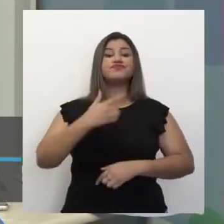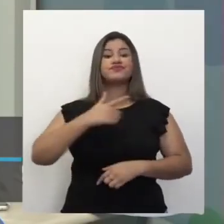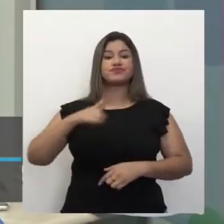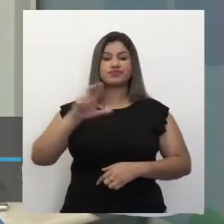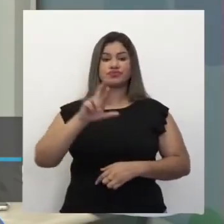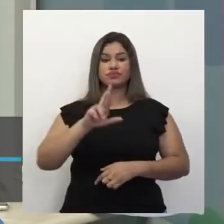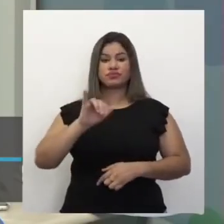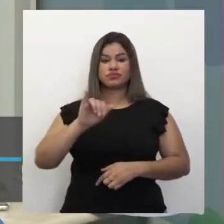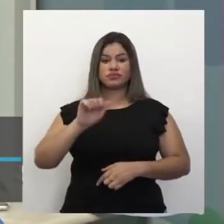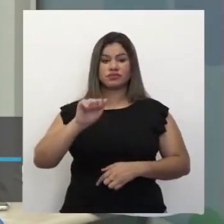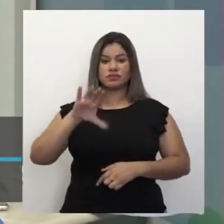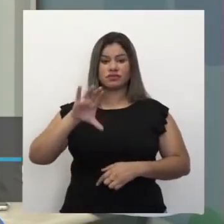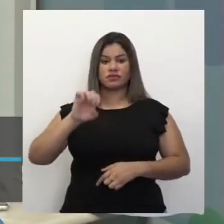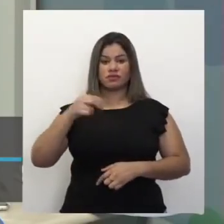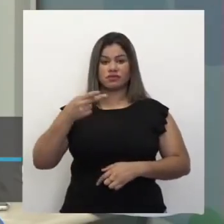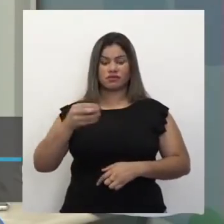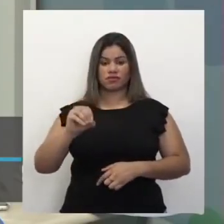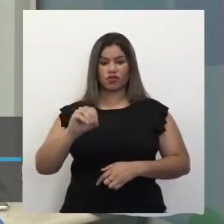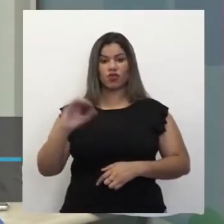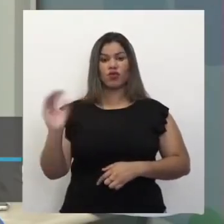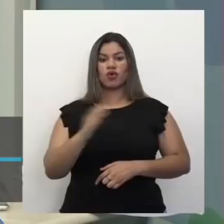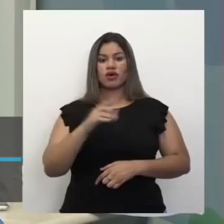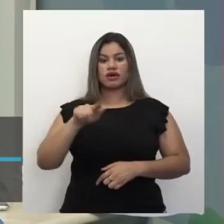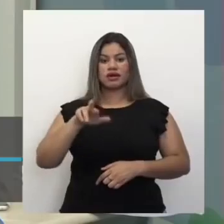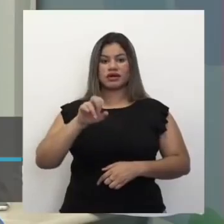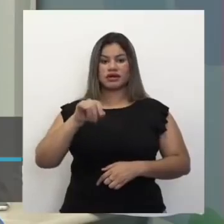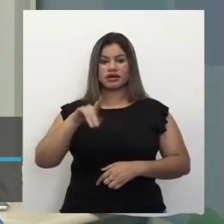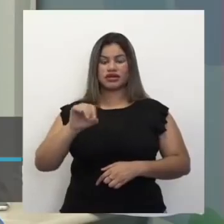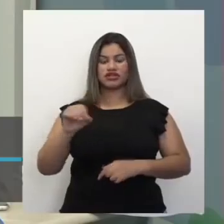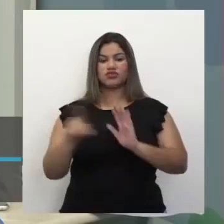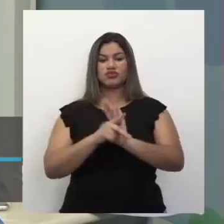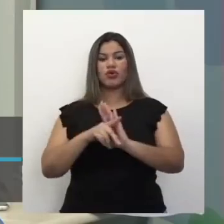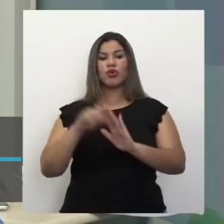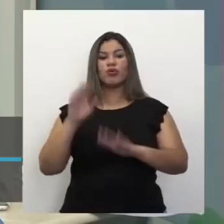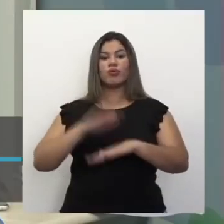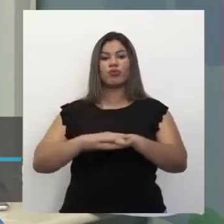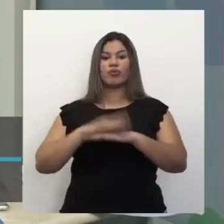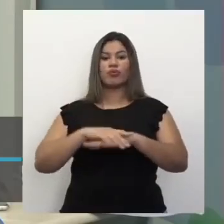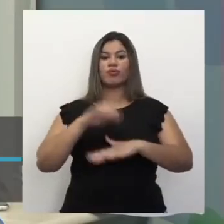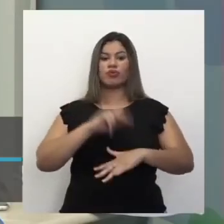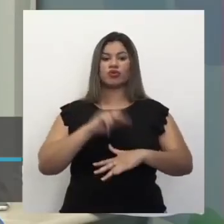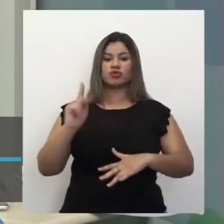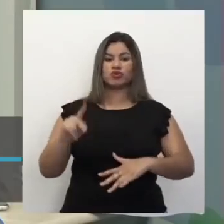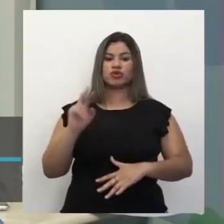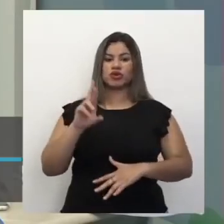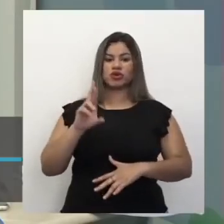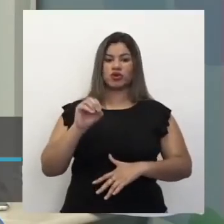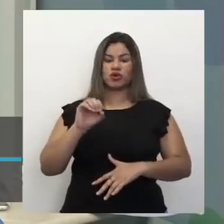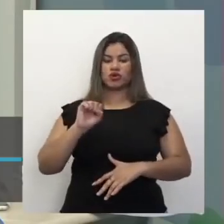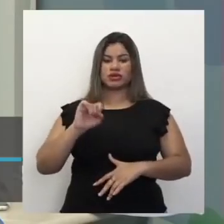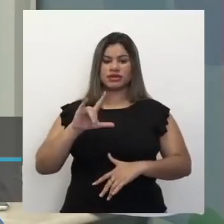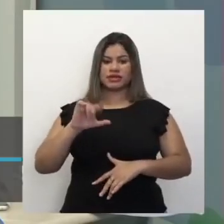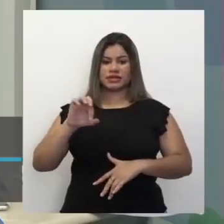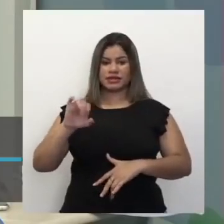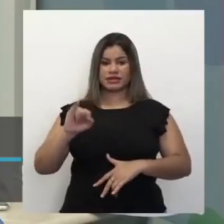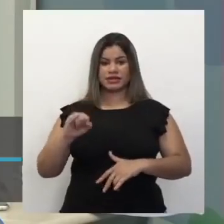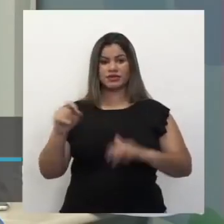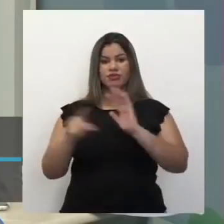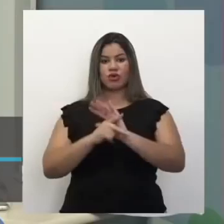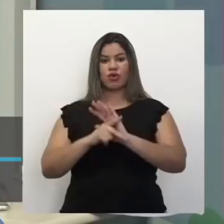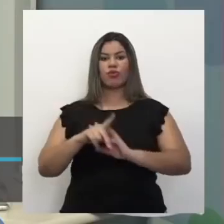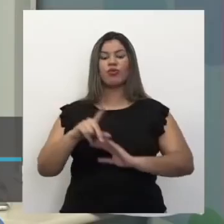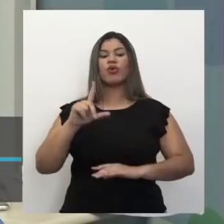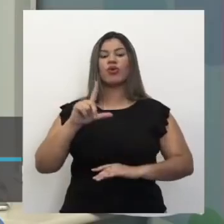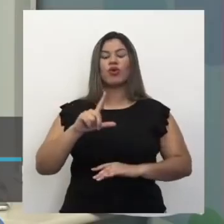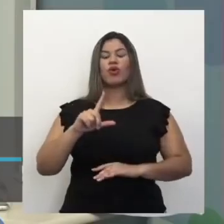a participação aqui da professora Roseli, lá da Escola Luiz Lobo Neto. Muito bem. Está aí com